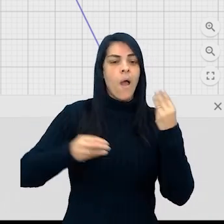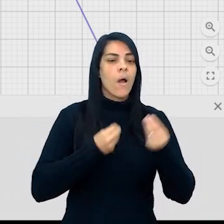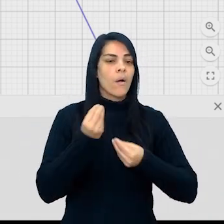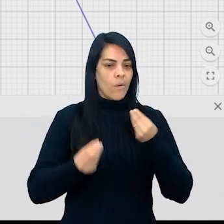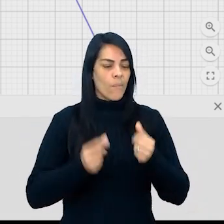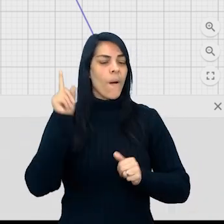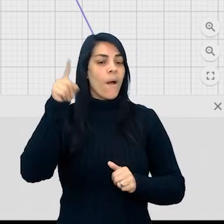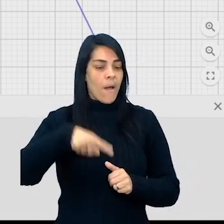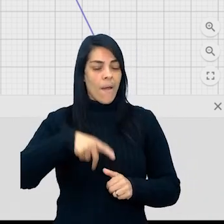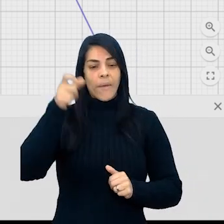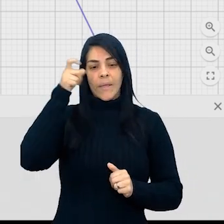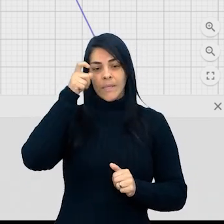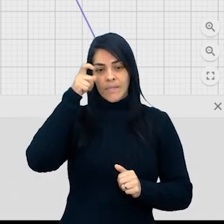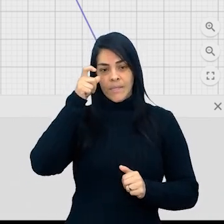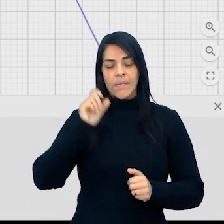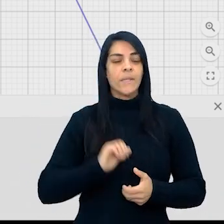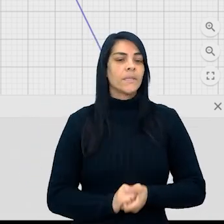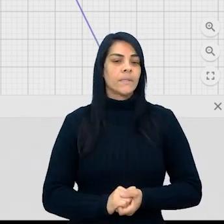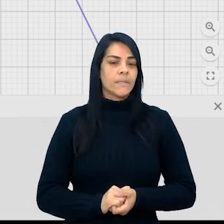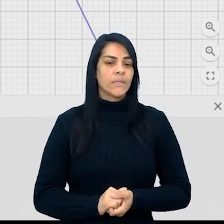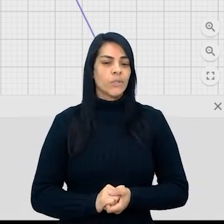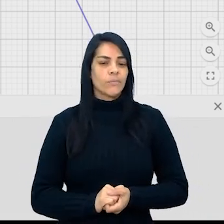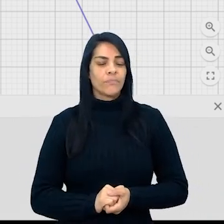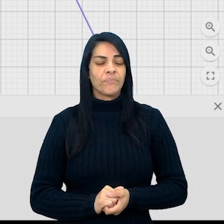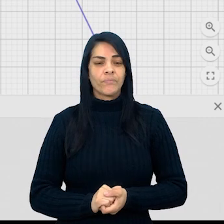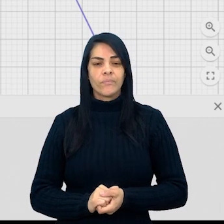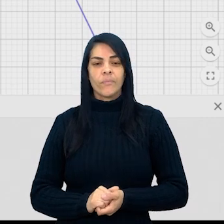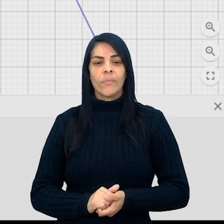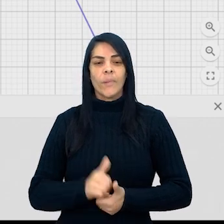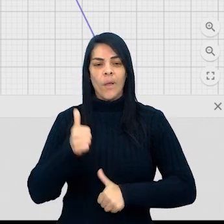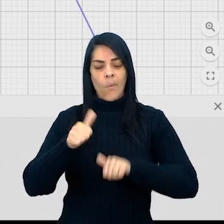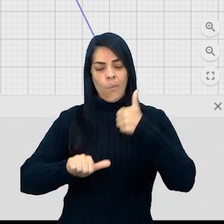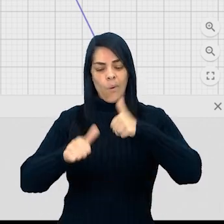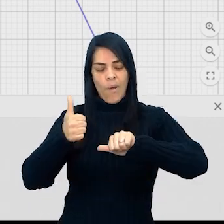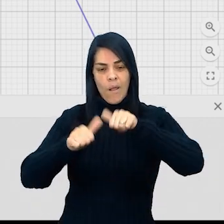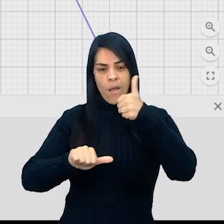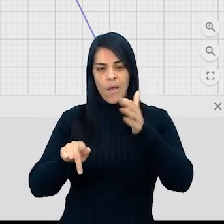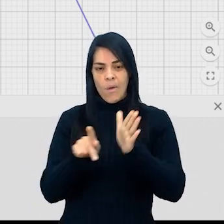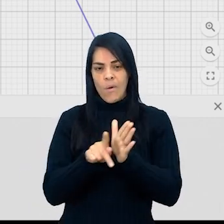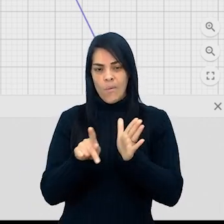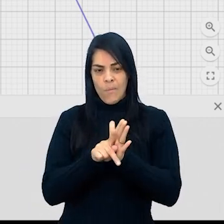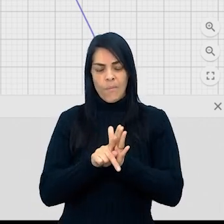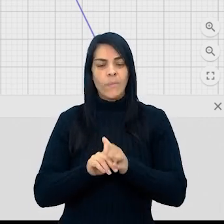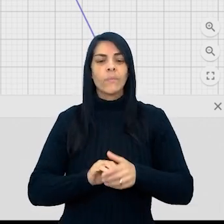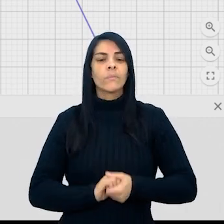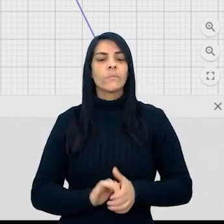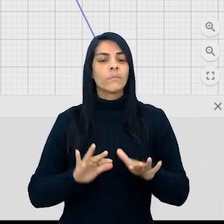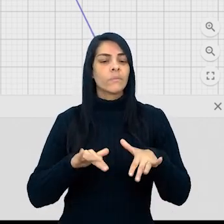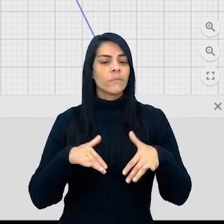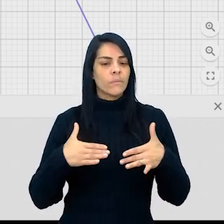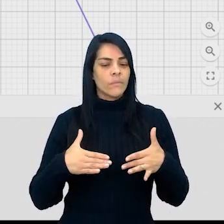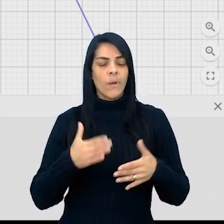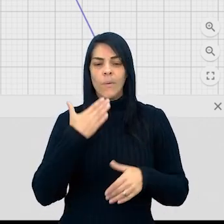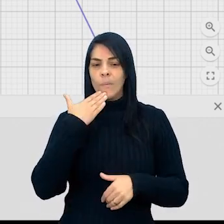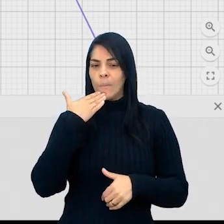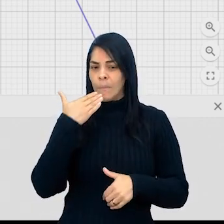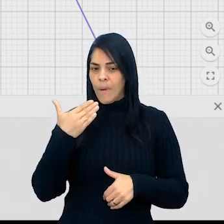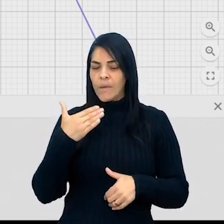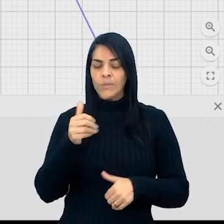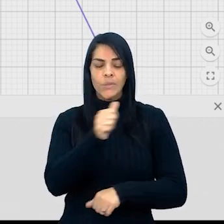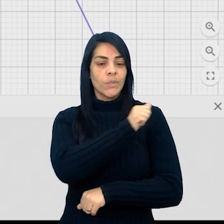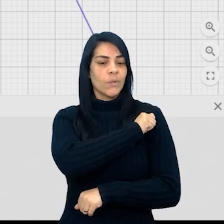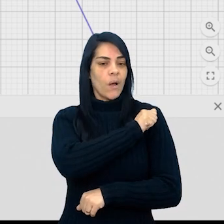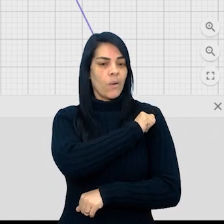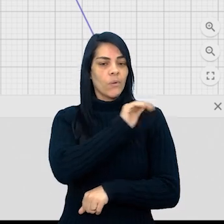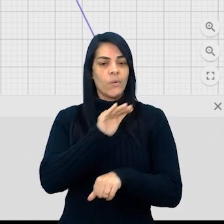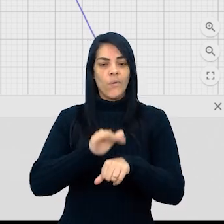Então é muito interessante essa análise desses elementos. E aí eu peço para que eles